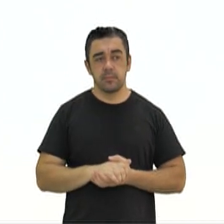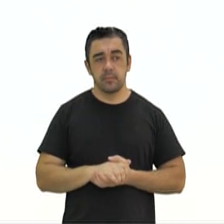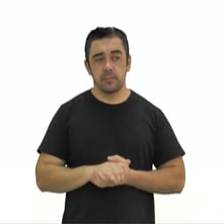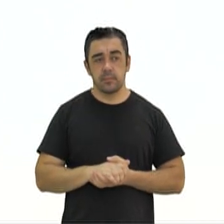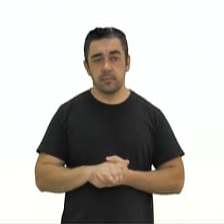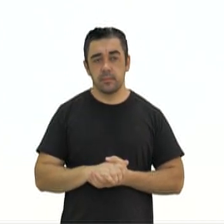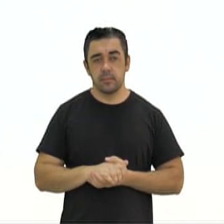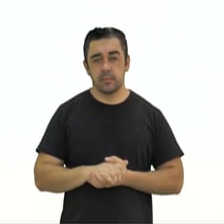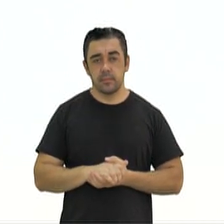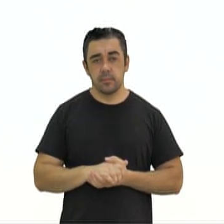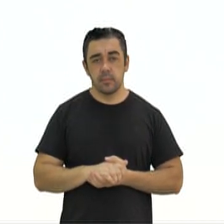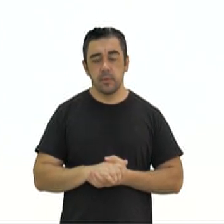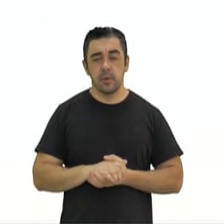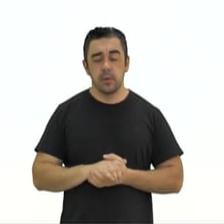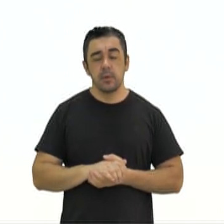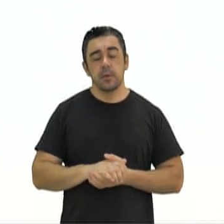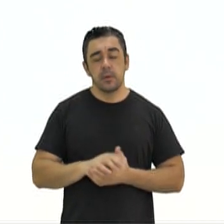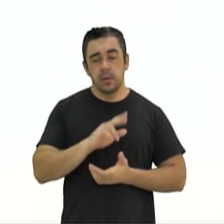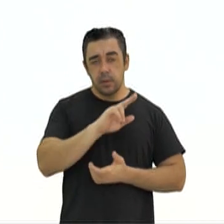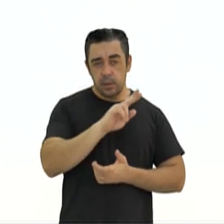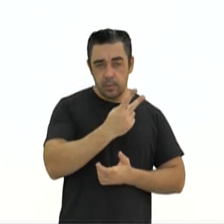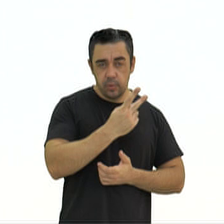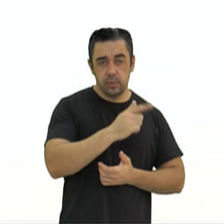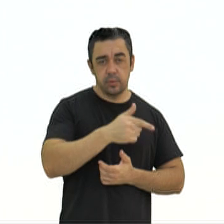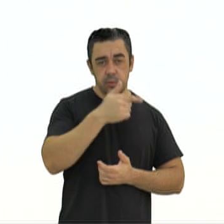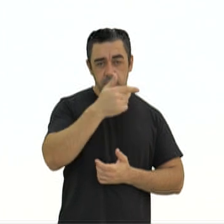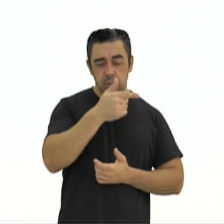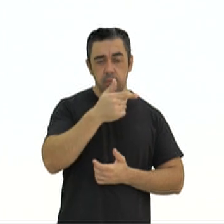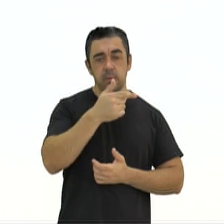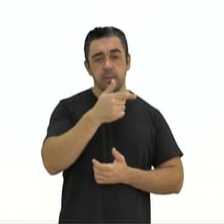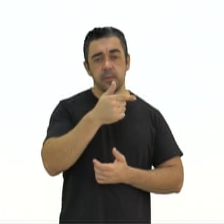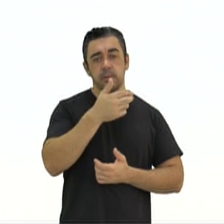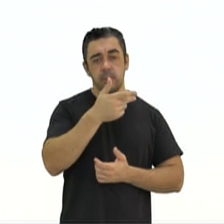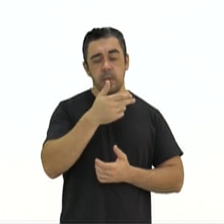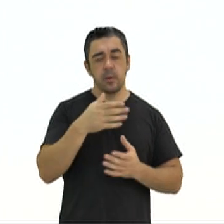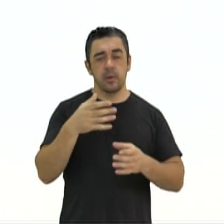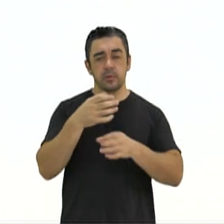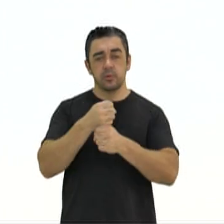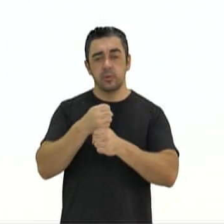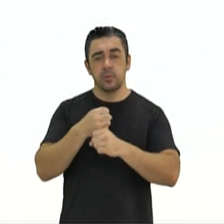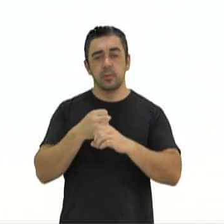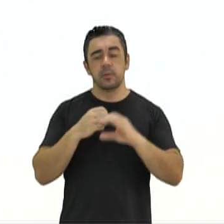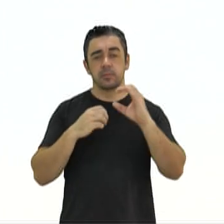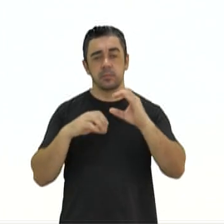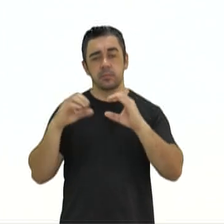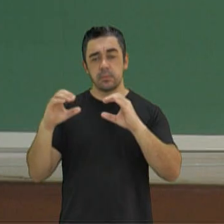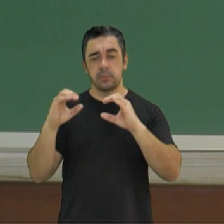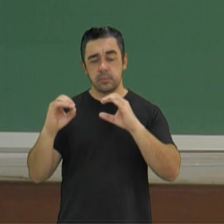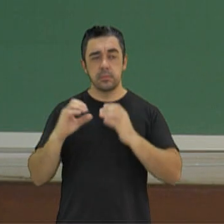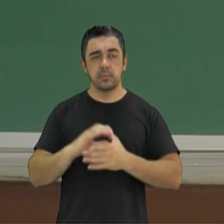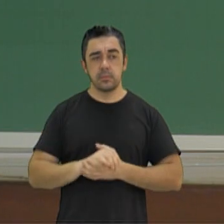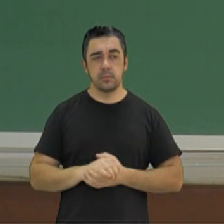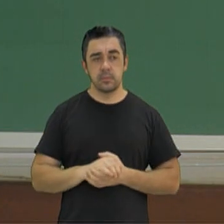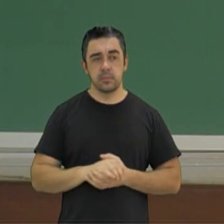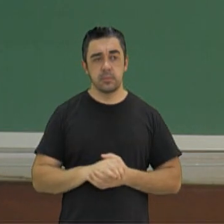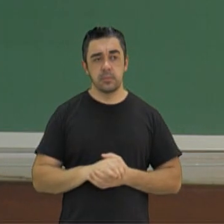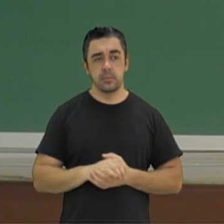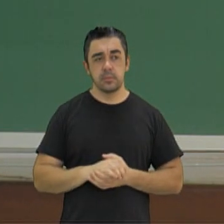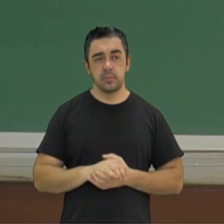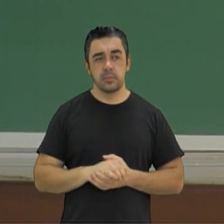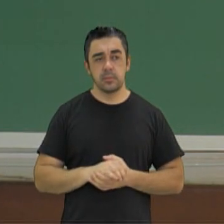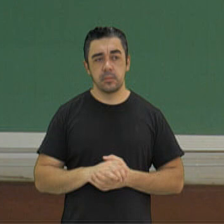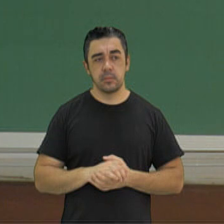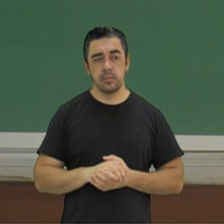o quadrado da hipotenusa, soma do quadrado dos catetos. 15 ao quadrado, 9 ao quadrado, mais nosso APzinho, que é a altura ao